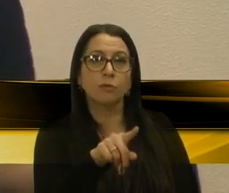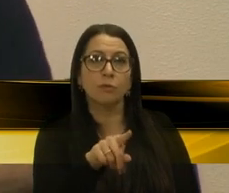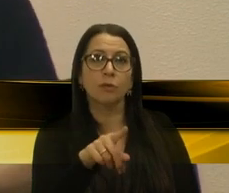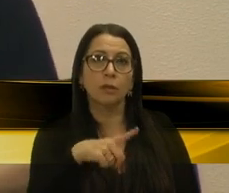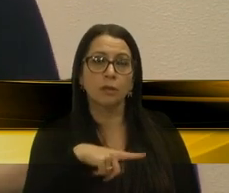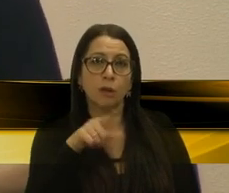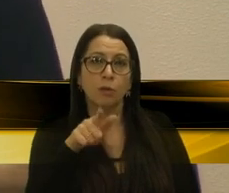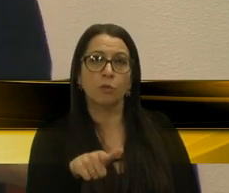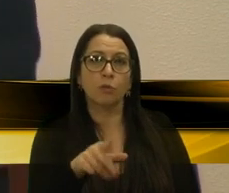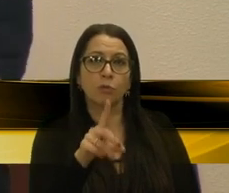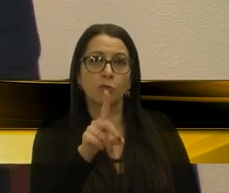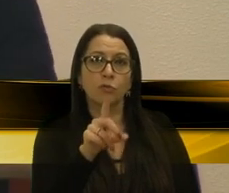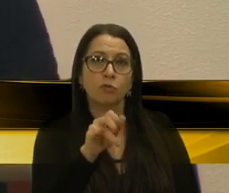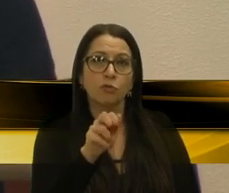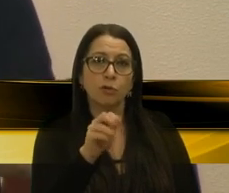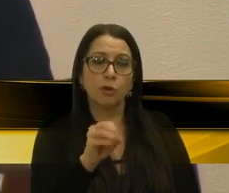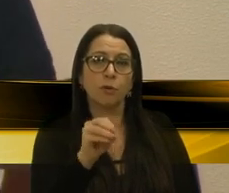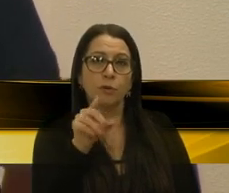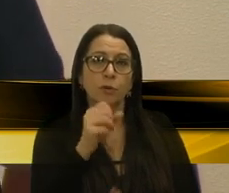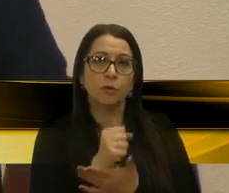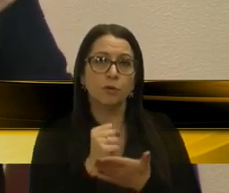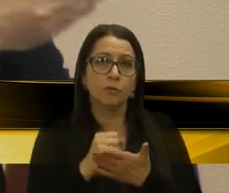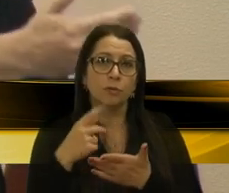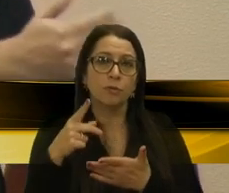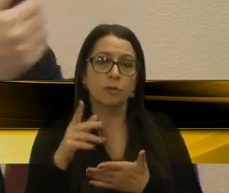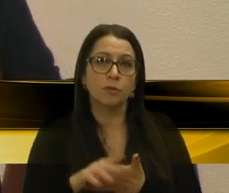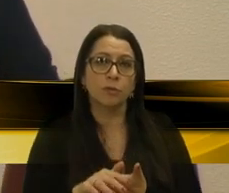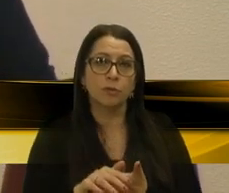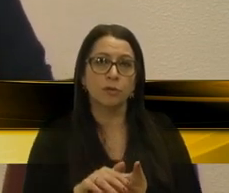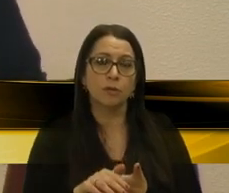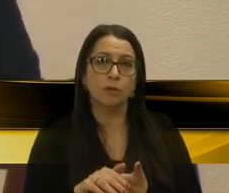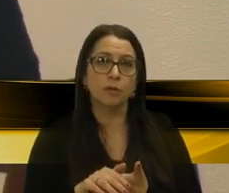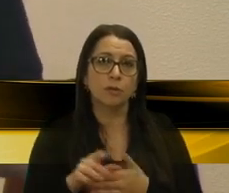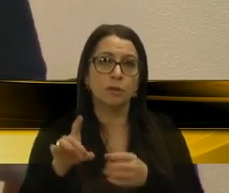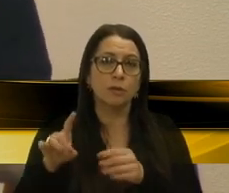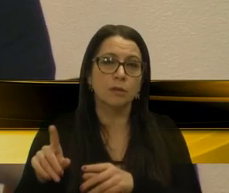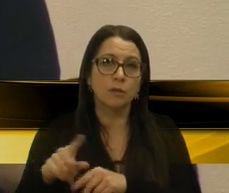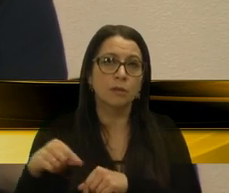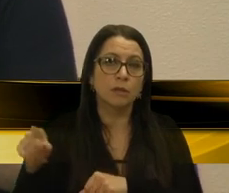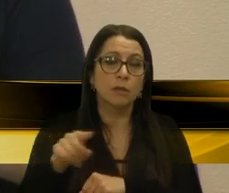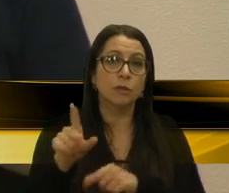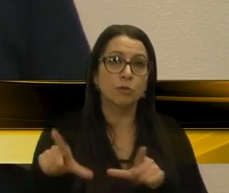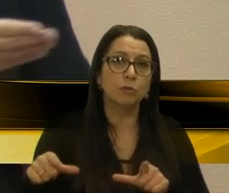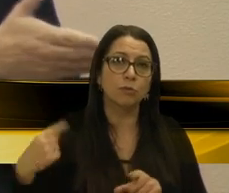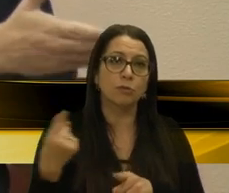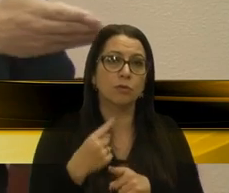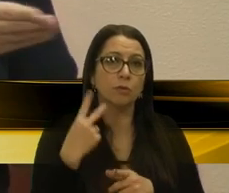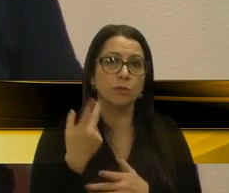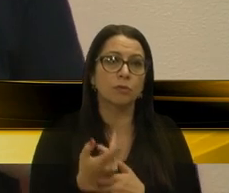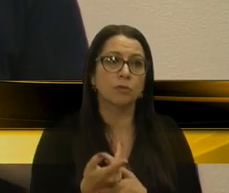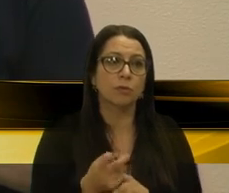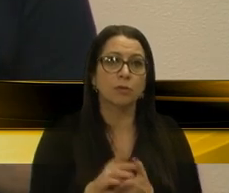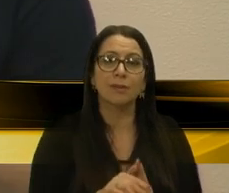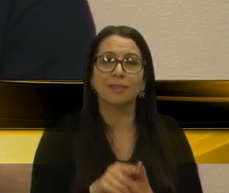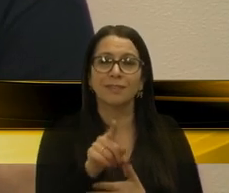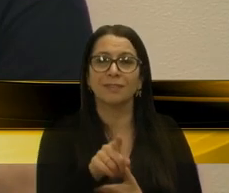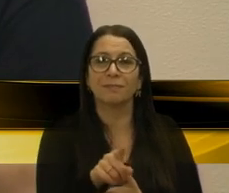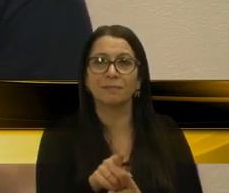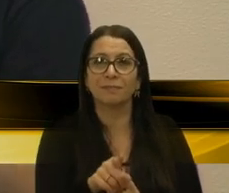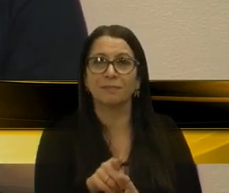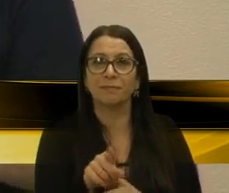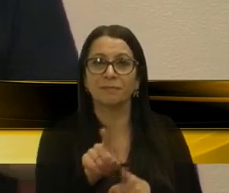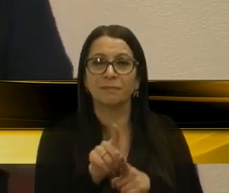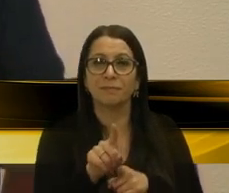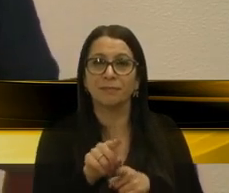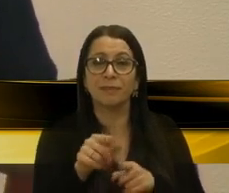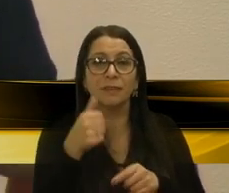Está hoje no Diário Oficial a contratação dela, a exoneração da... Isso é uma questão do gabinete, mas é importante. Quem é a